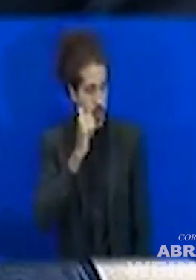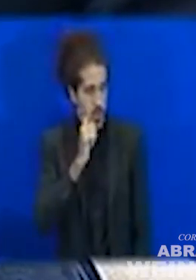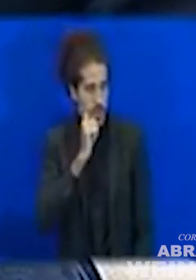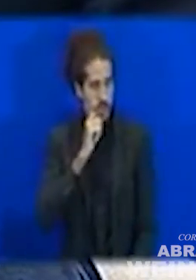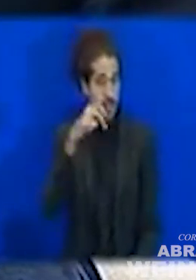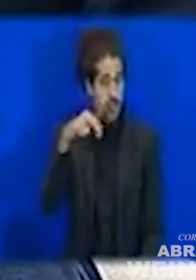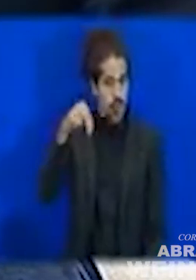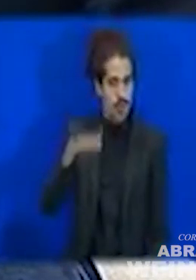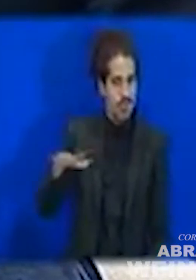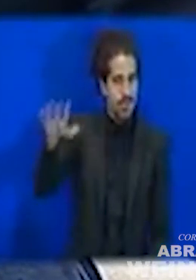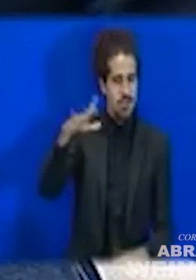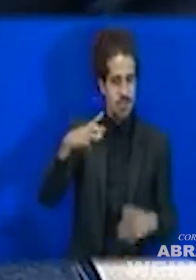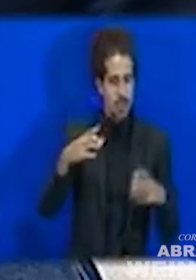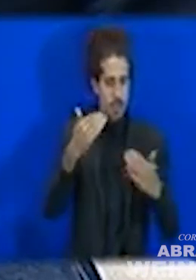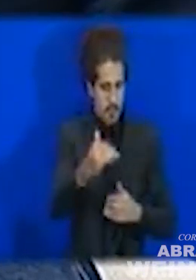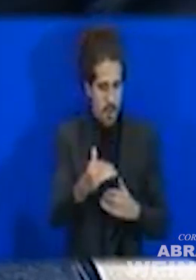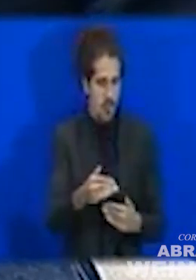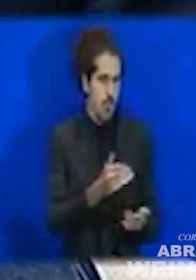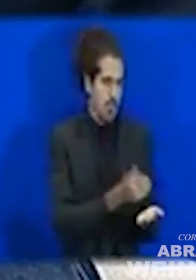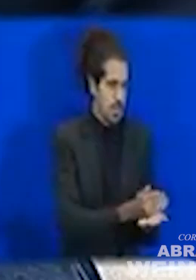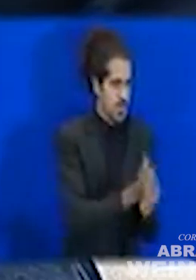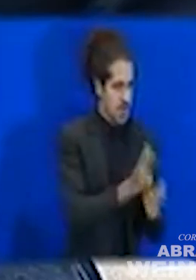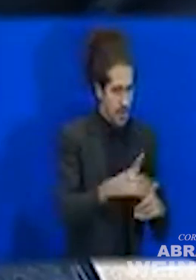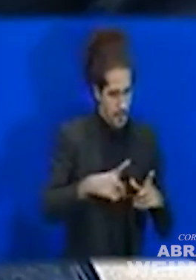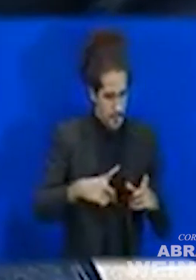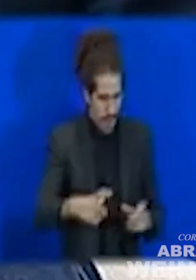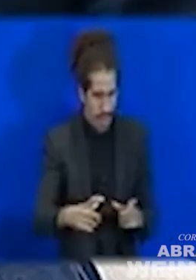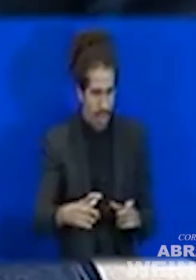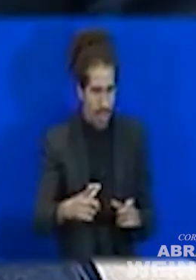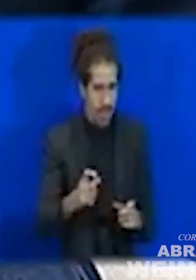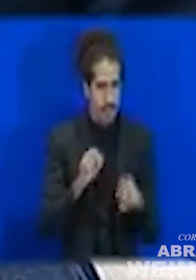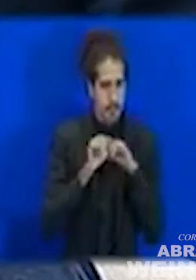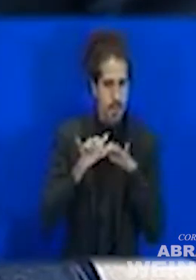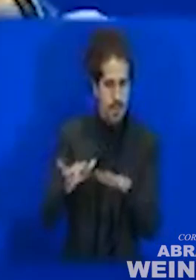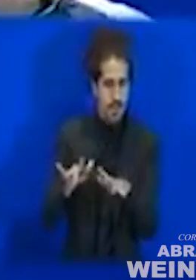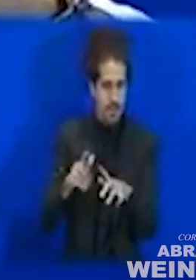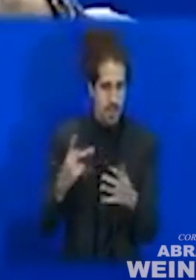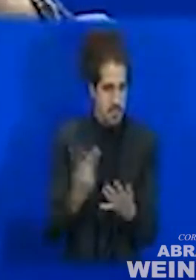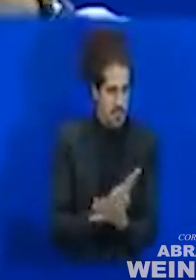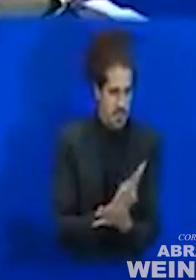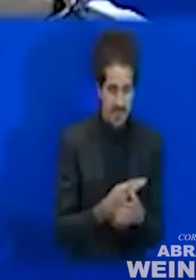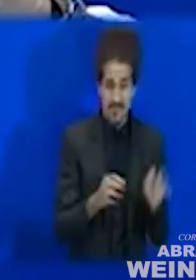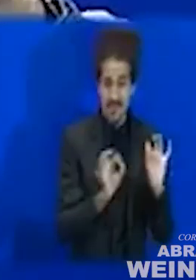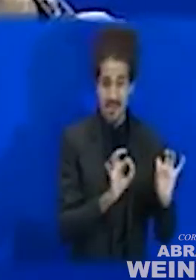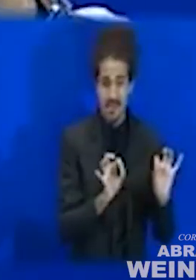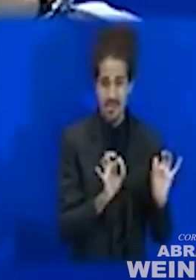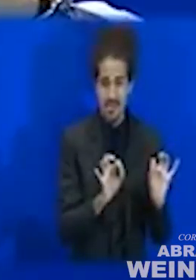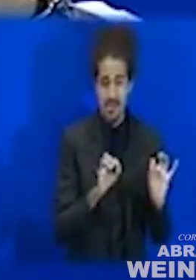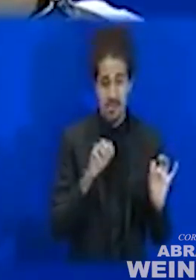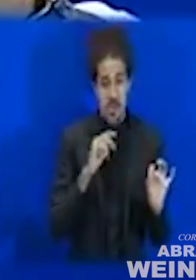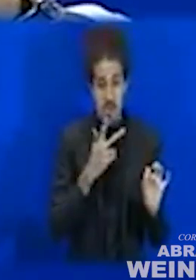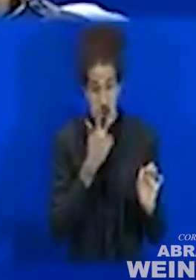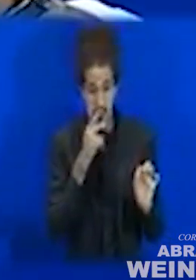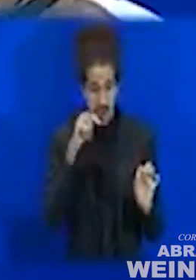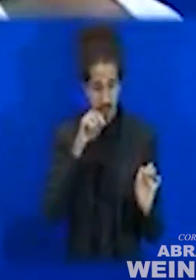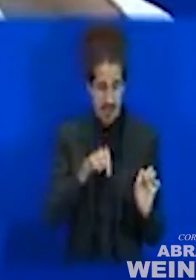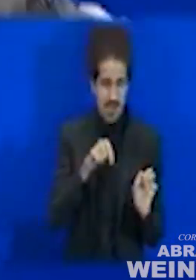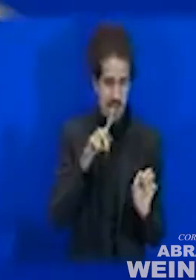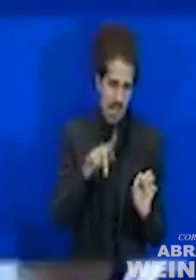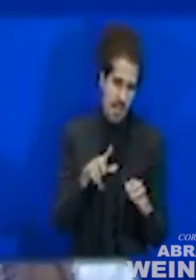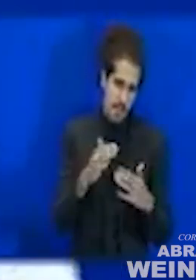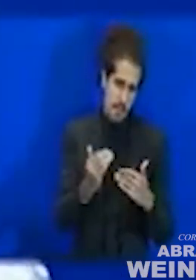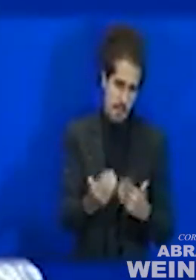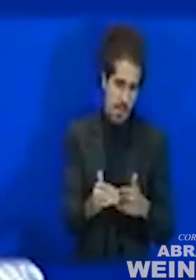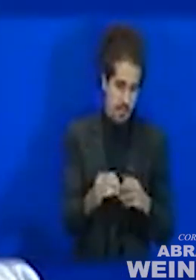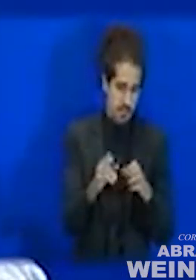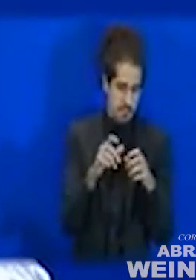depois que a prova tinha começado, já estava toda, não teve impacto nenhum. Ali eu consideraria que foi um vazamento, porque saiu de